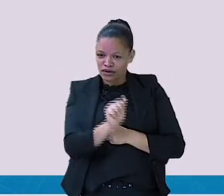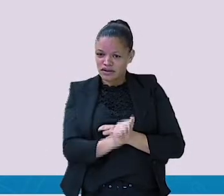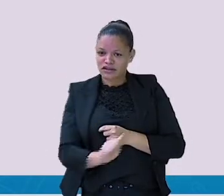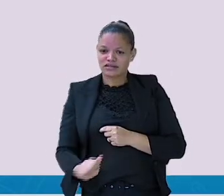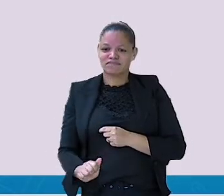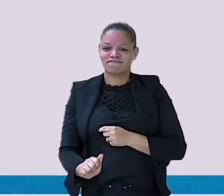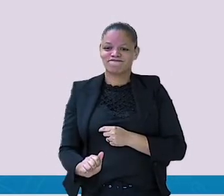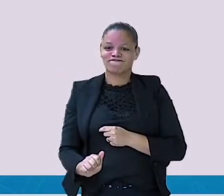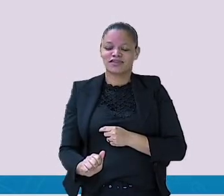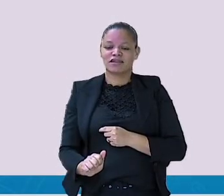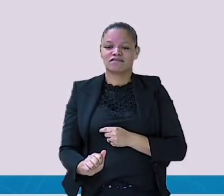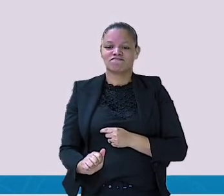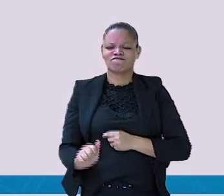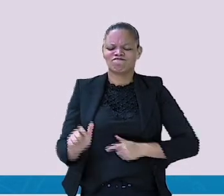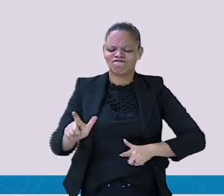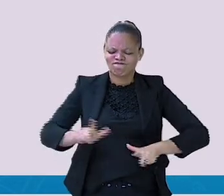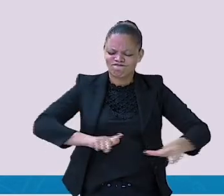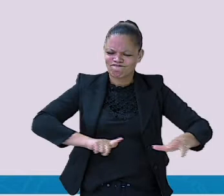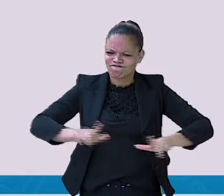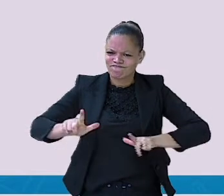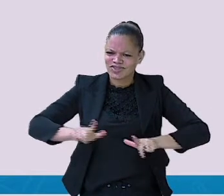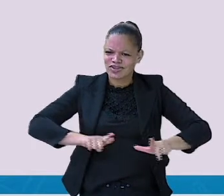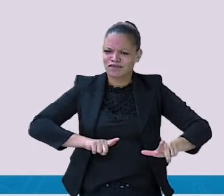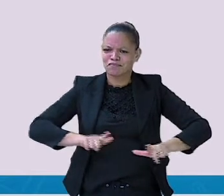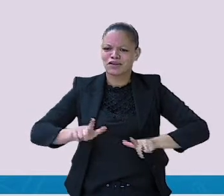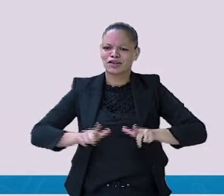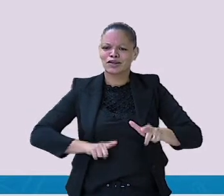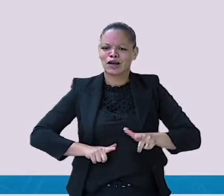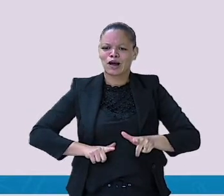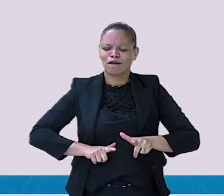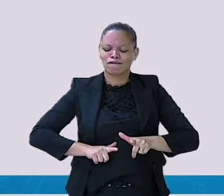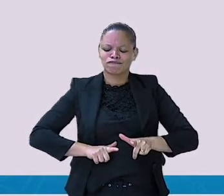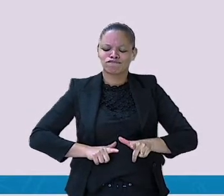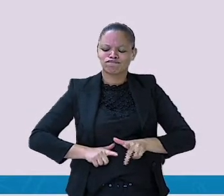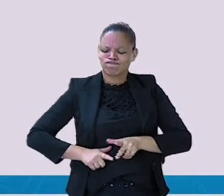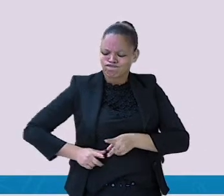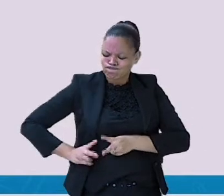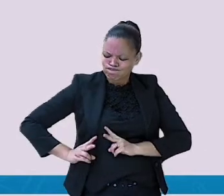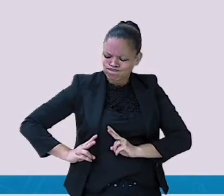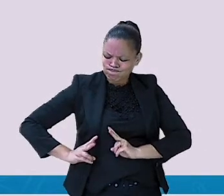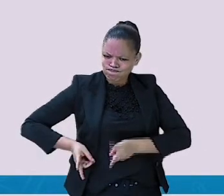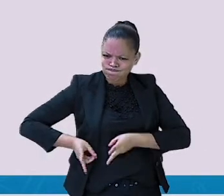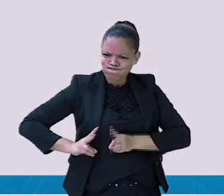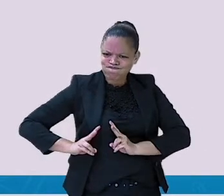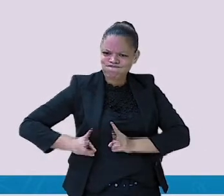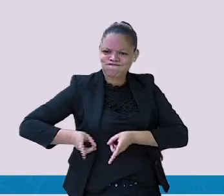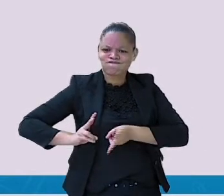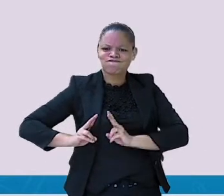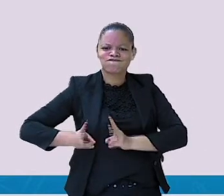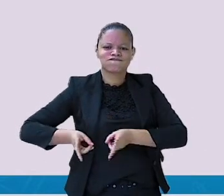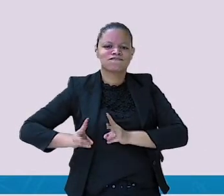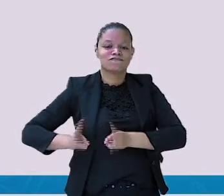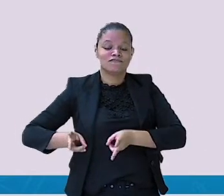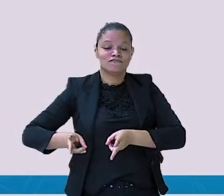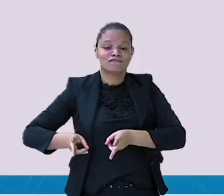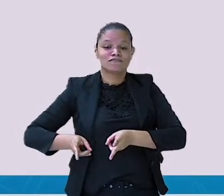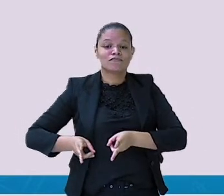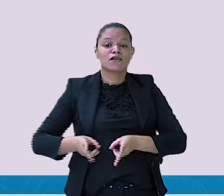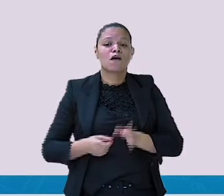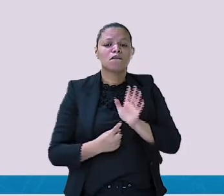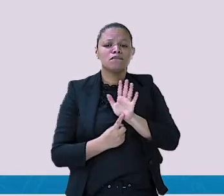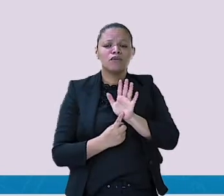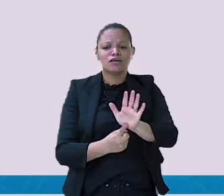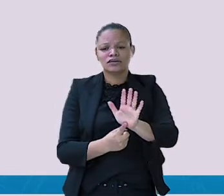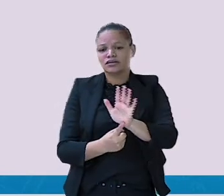faziam todo o trabalho de cultivo da cana. Então nós temos aqui uma imagem dentro de um engenho, dentro da própria